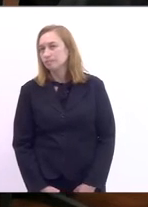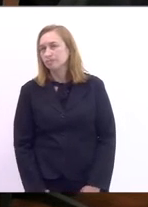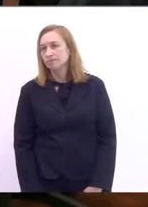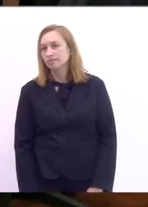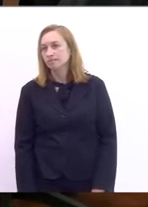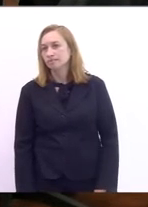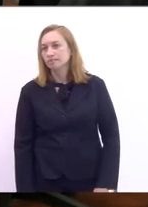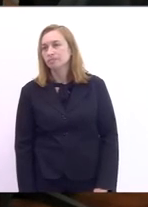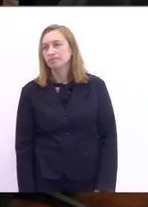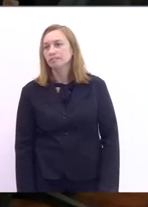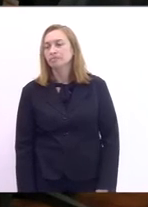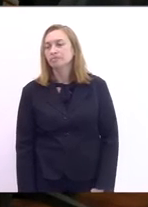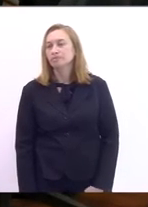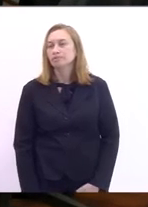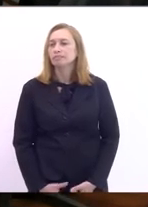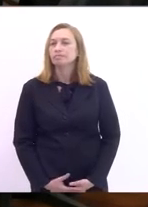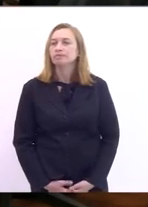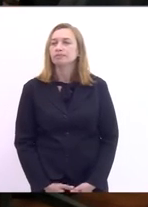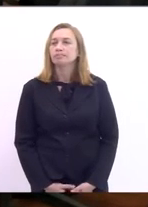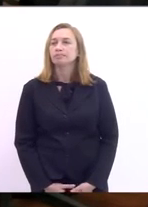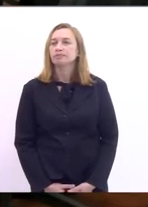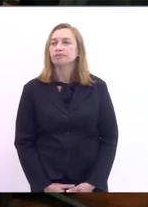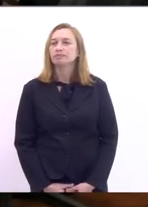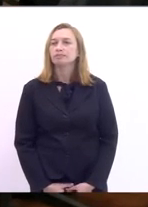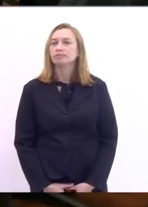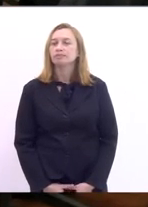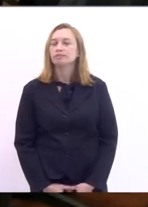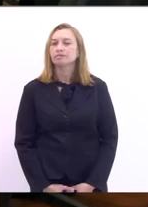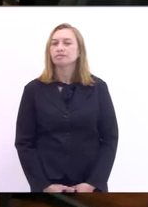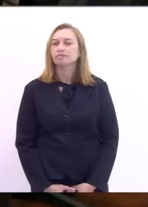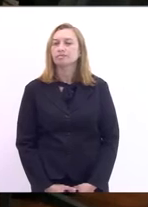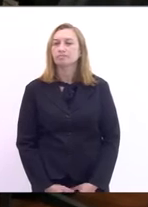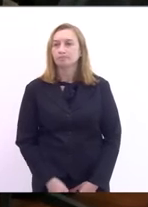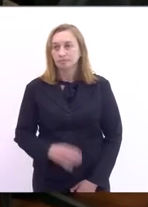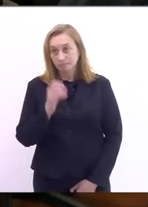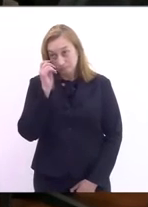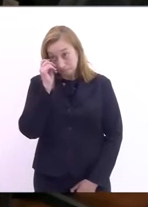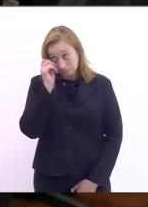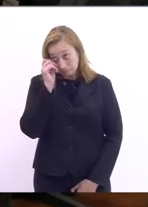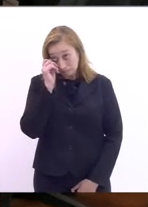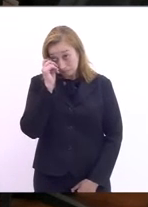sistema ferroviário, acabou sendo o transporte.